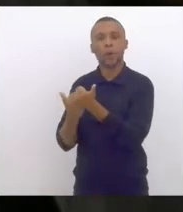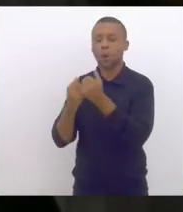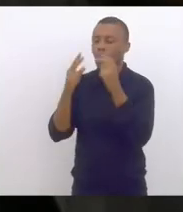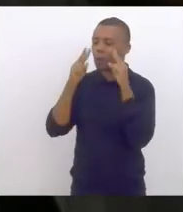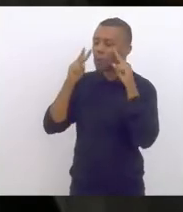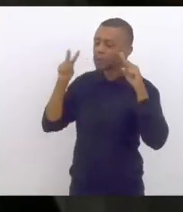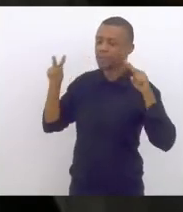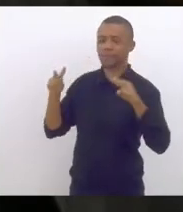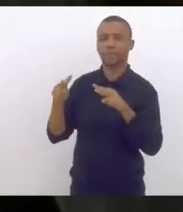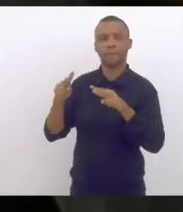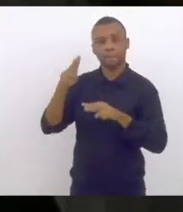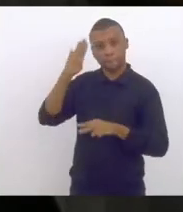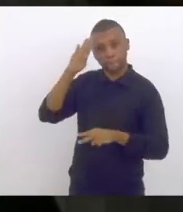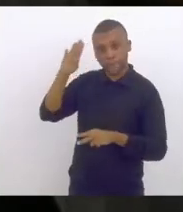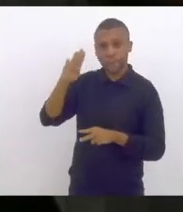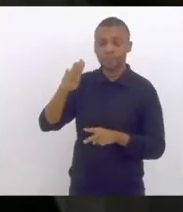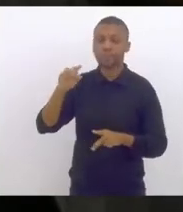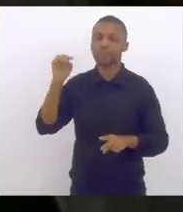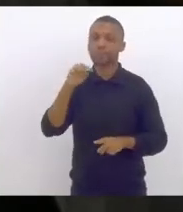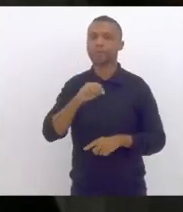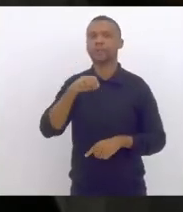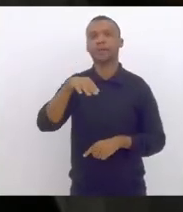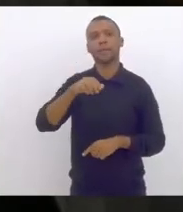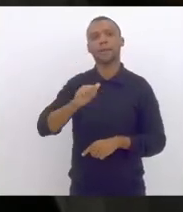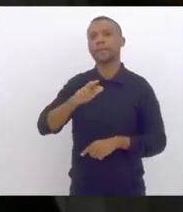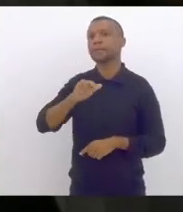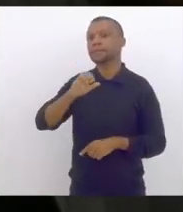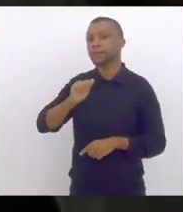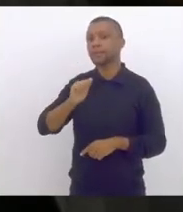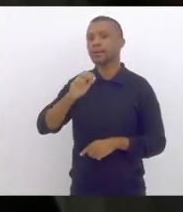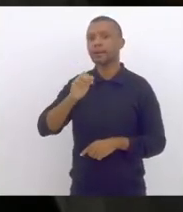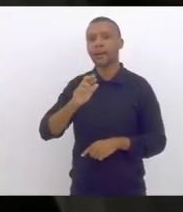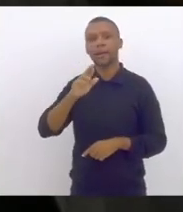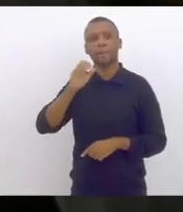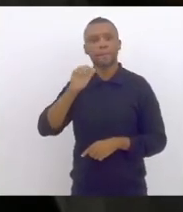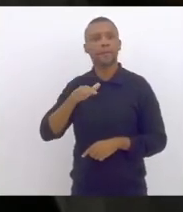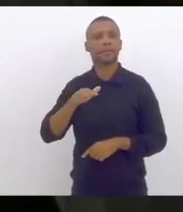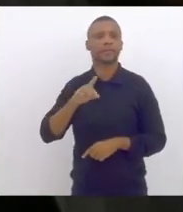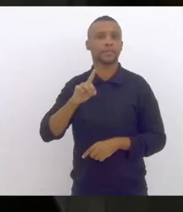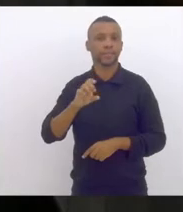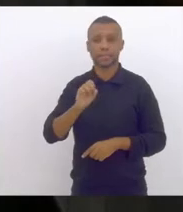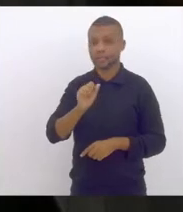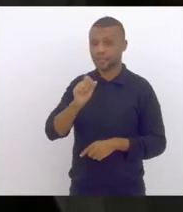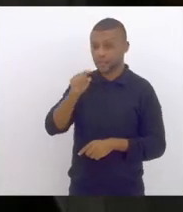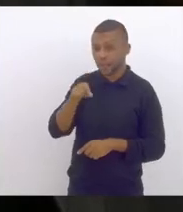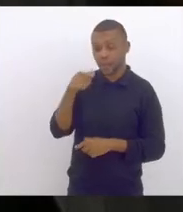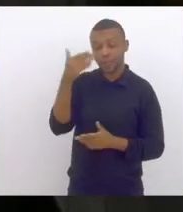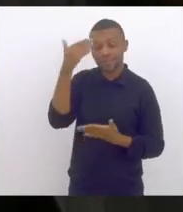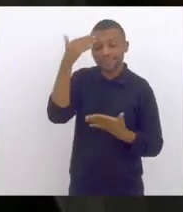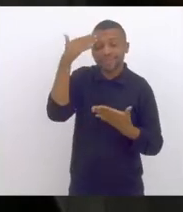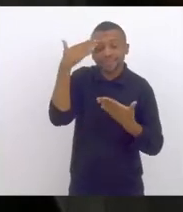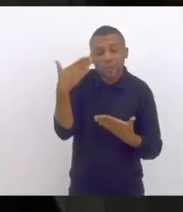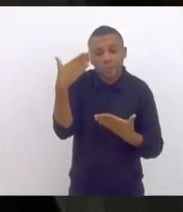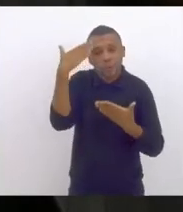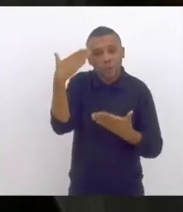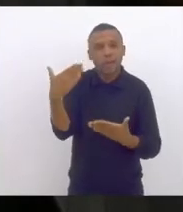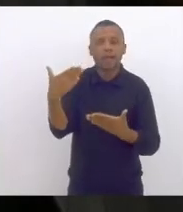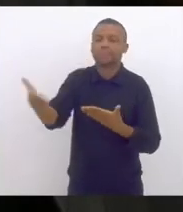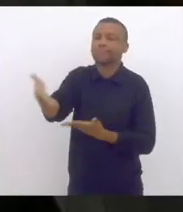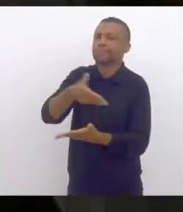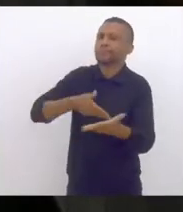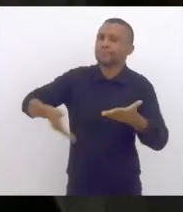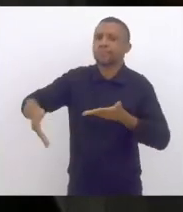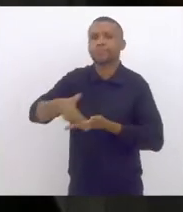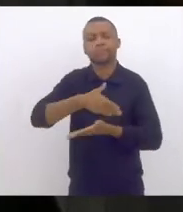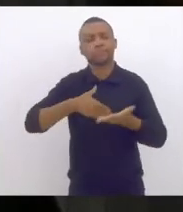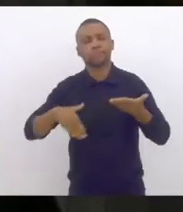consideração. Especificamente no caso da Maria Carmen, da defensora Maria Carmen de Sá, eu quero dizer também que sou grato por tantas trocas feitas,